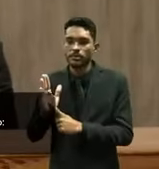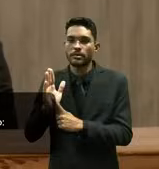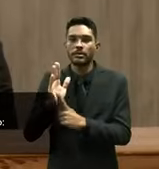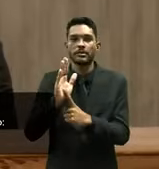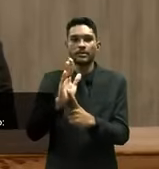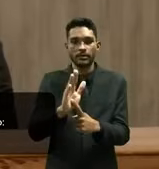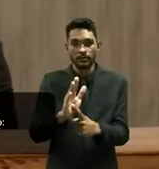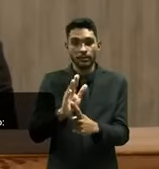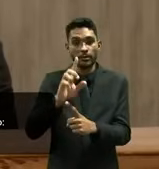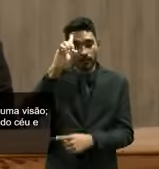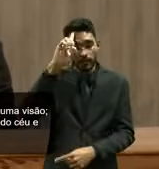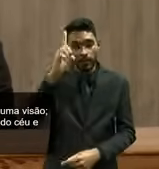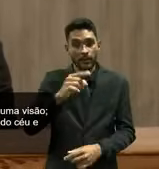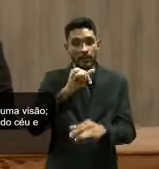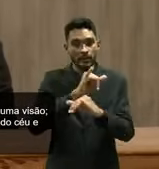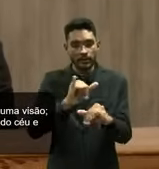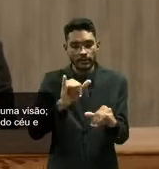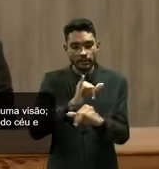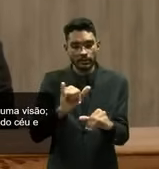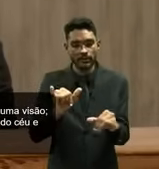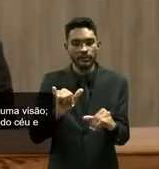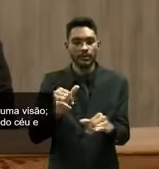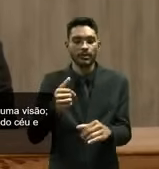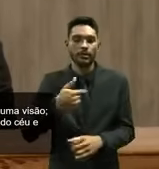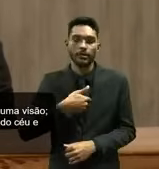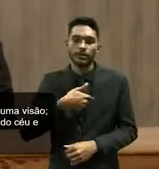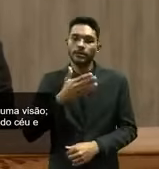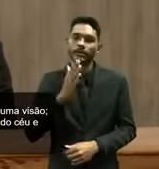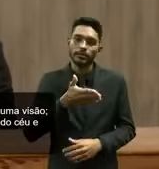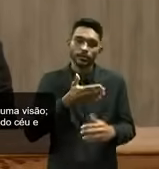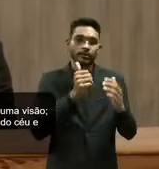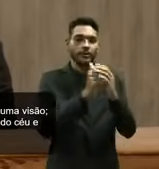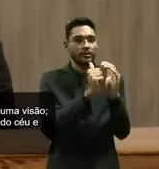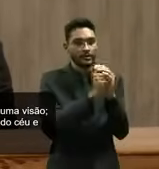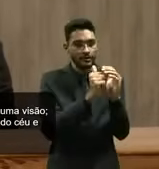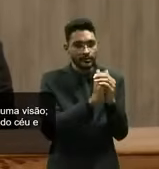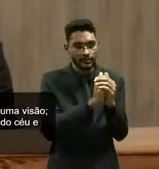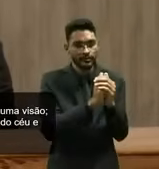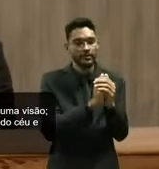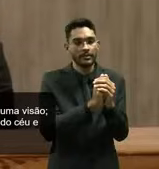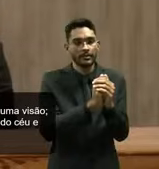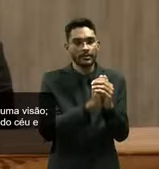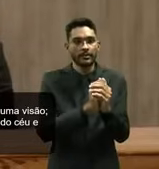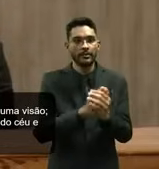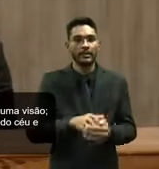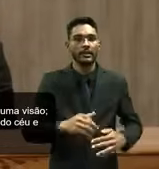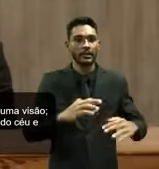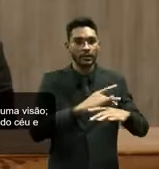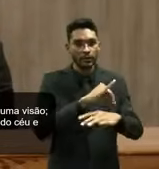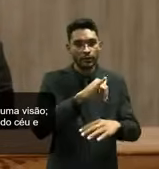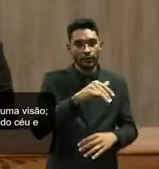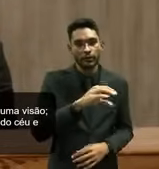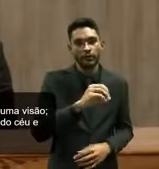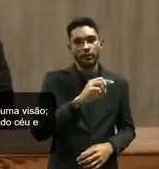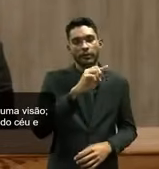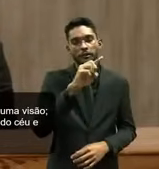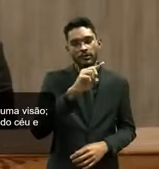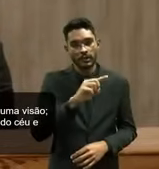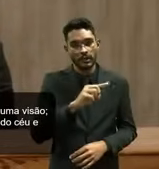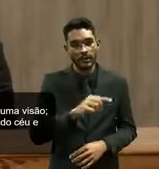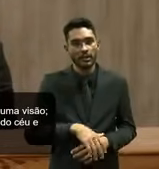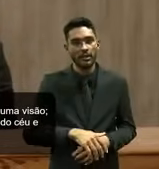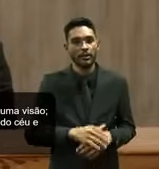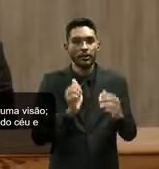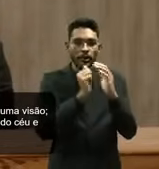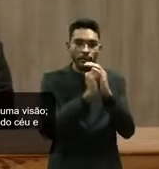ordem estando eu orando na cidade de Jope tive um arrebatamento dos Sentidos uma visão